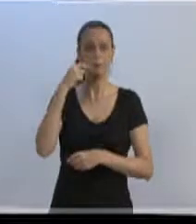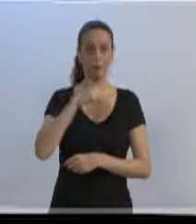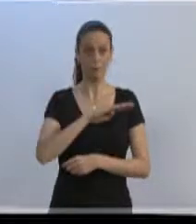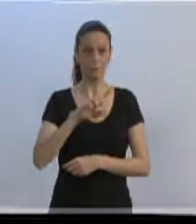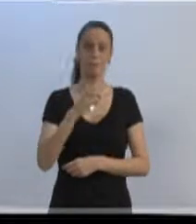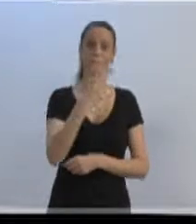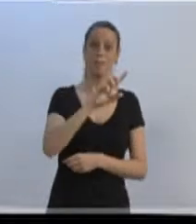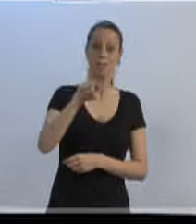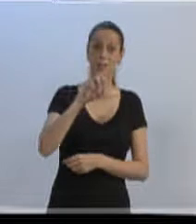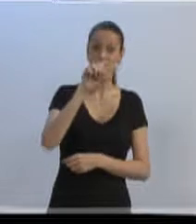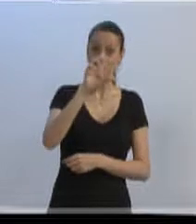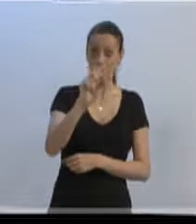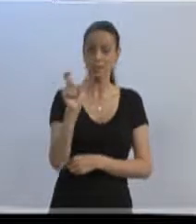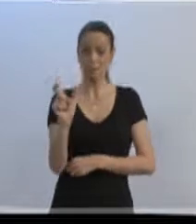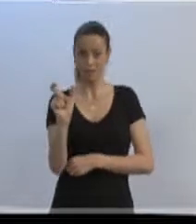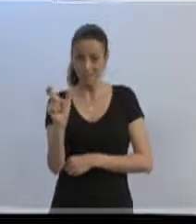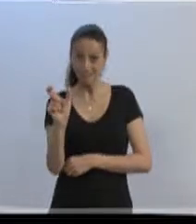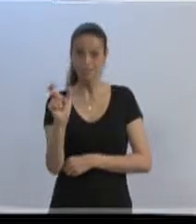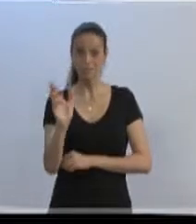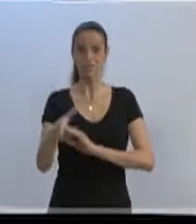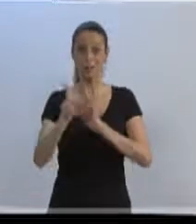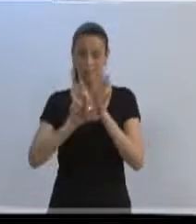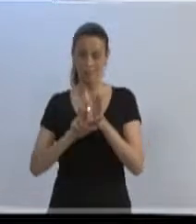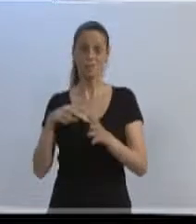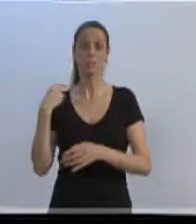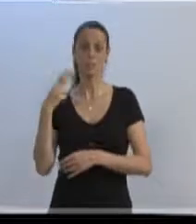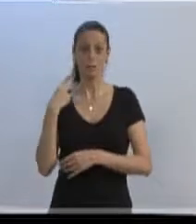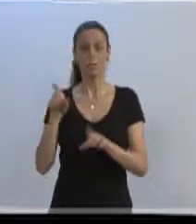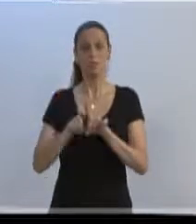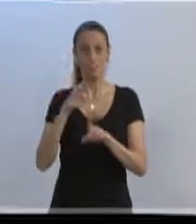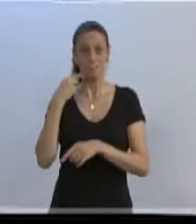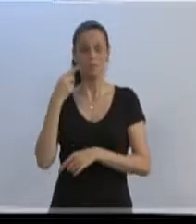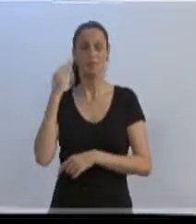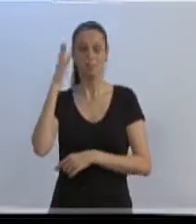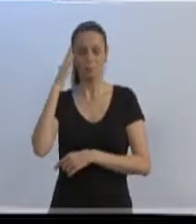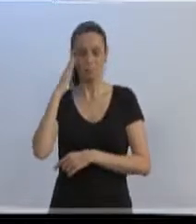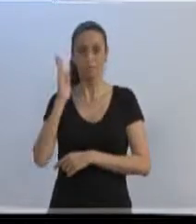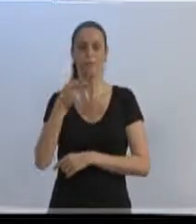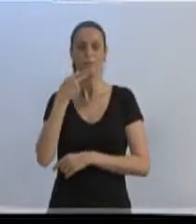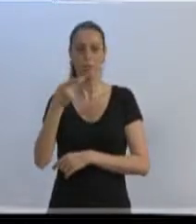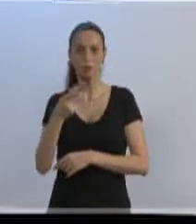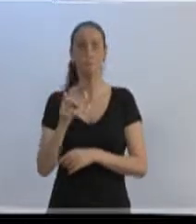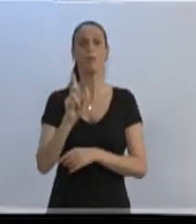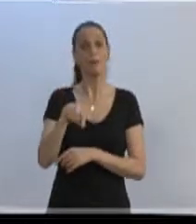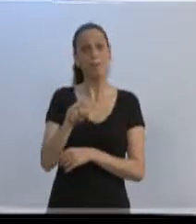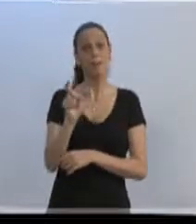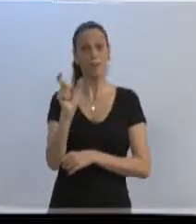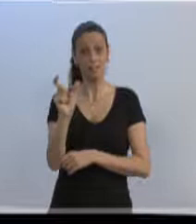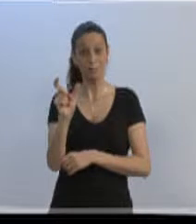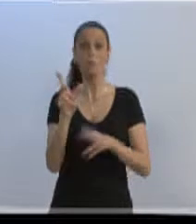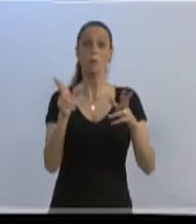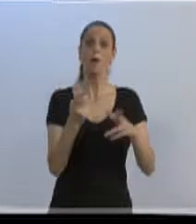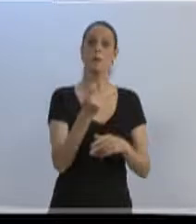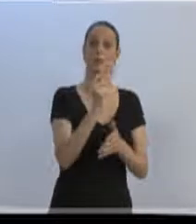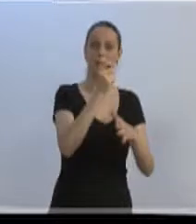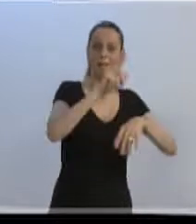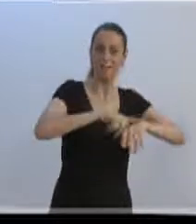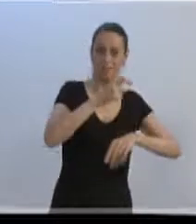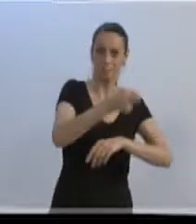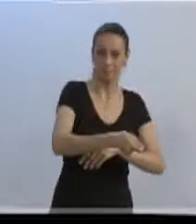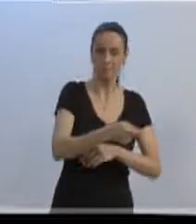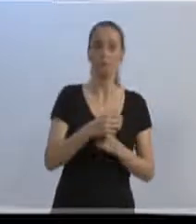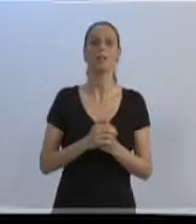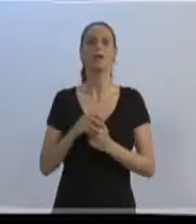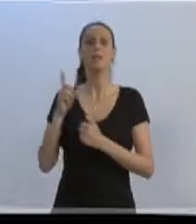1390 no cartão como vereador acabou mostrando o vereador marcelo lanzarin 3 90 o preço do dinheiro fluir novos 3 71 cartão